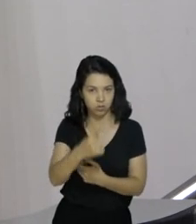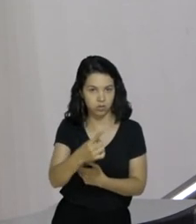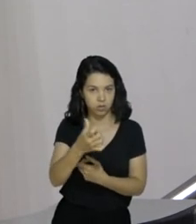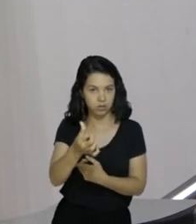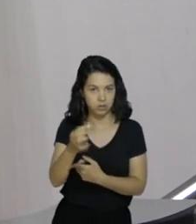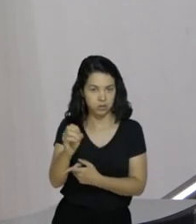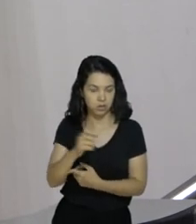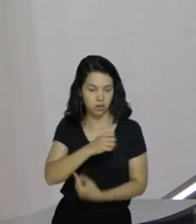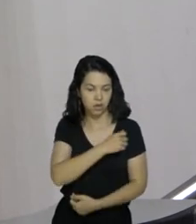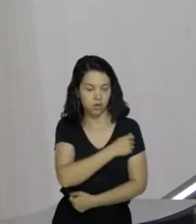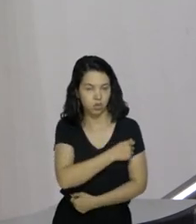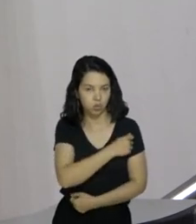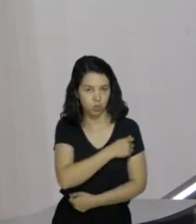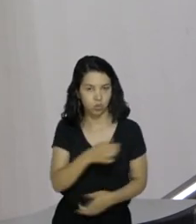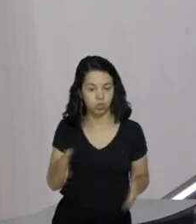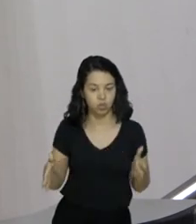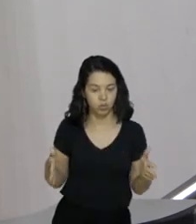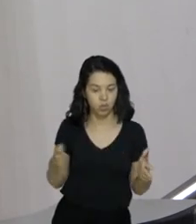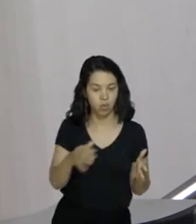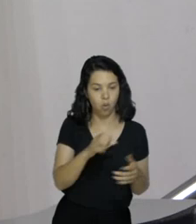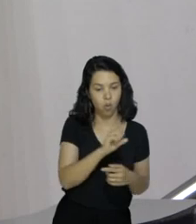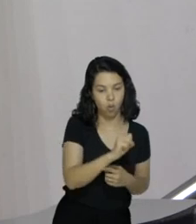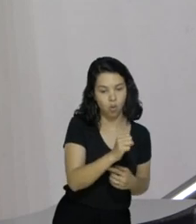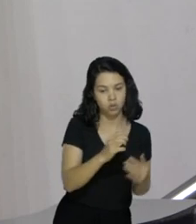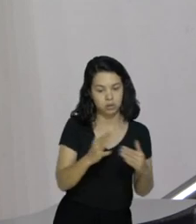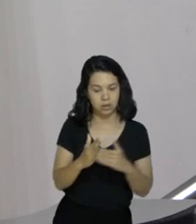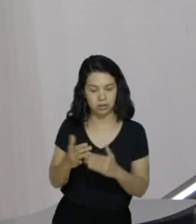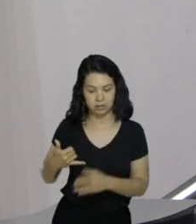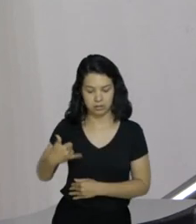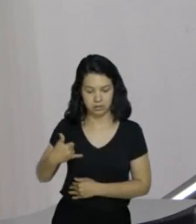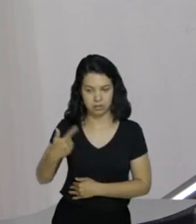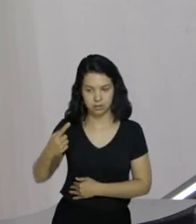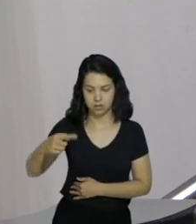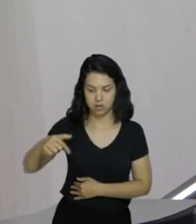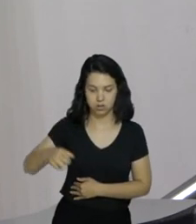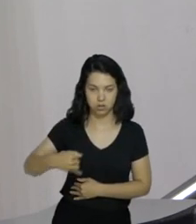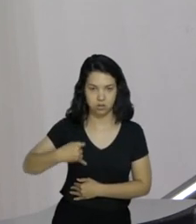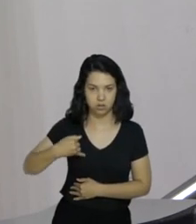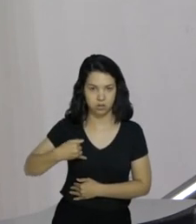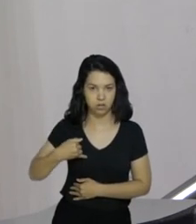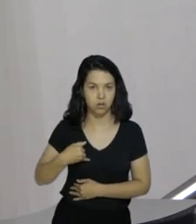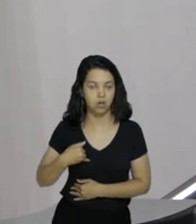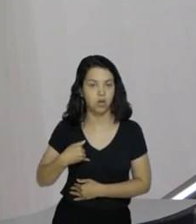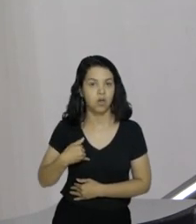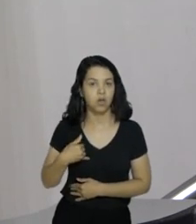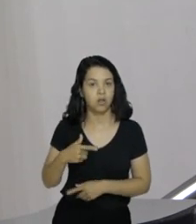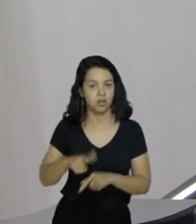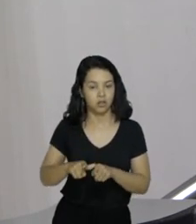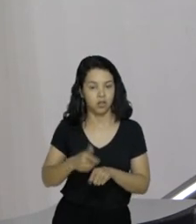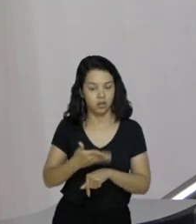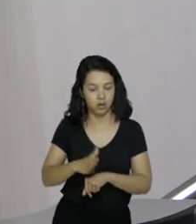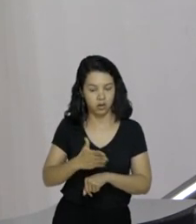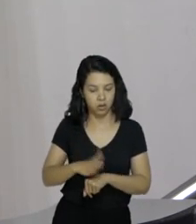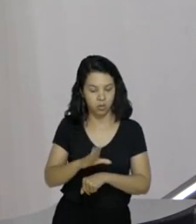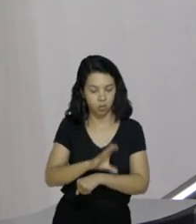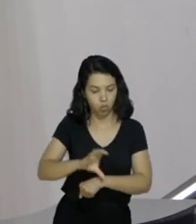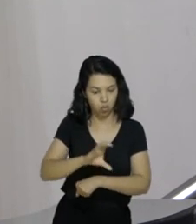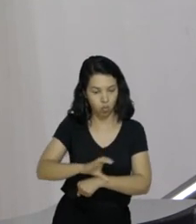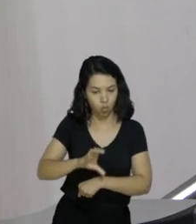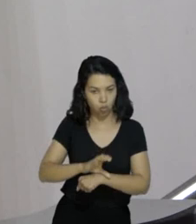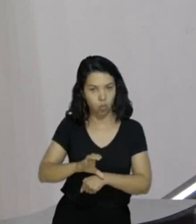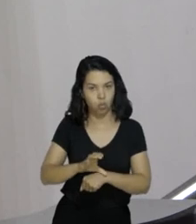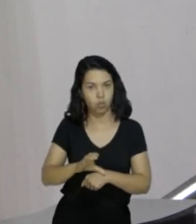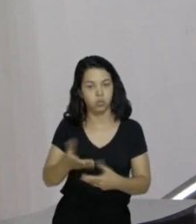alunos entre 8 e 17 anos, com oficinas socioeducativas que envolvem reforço